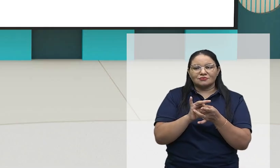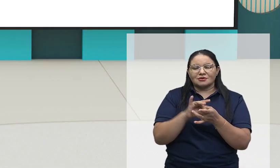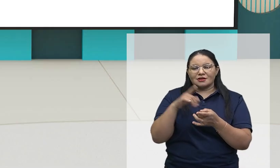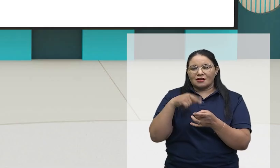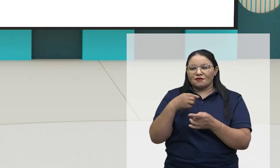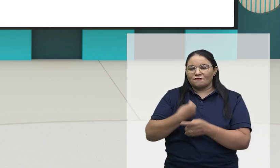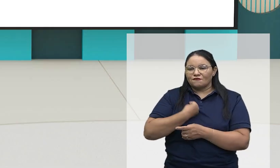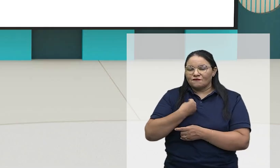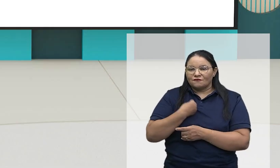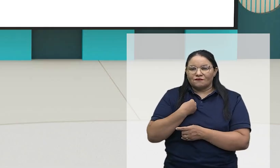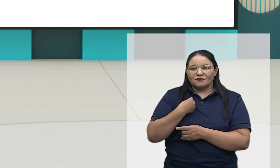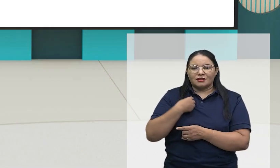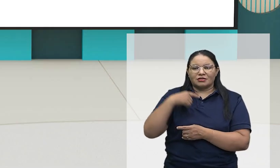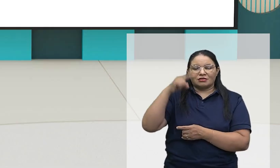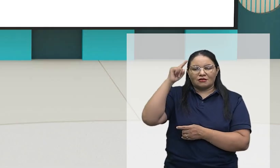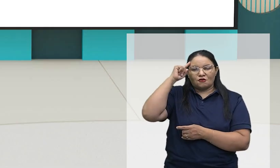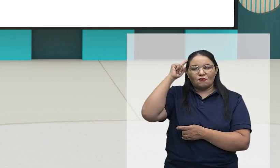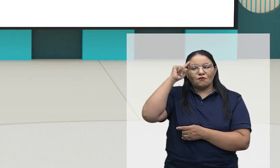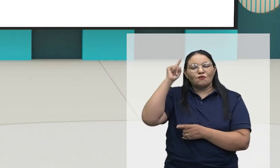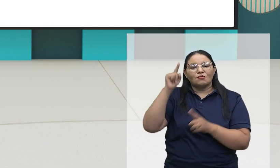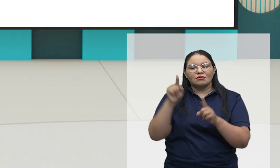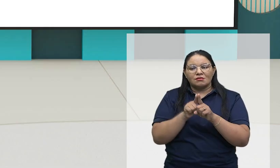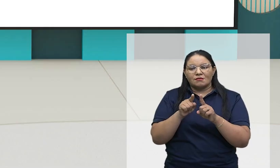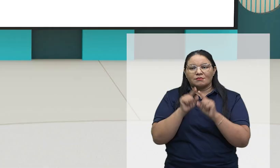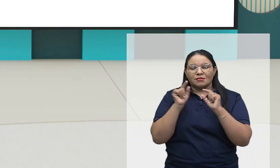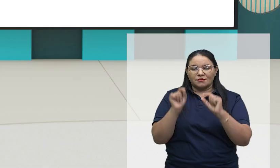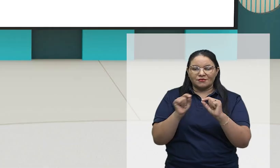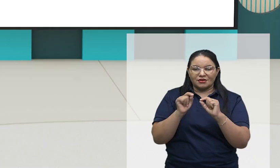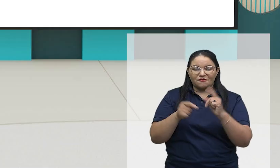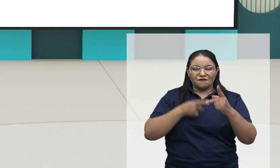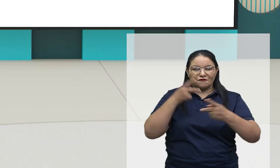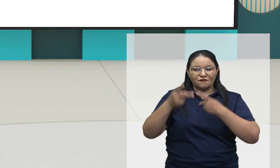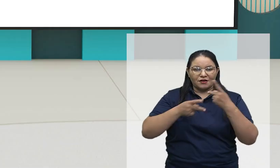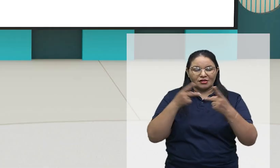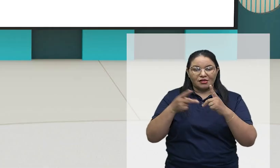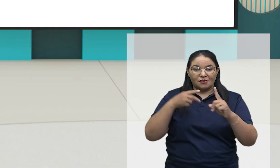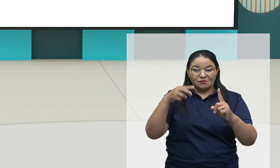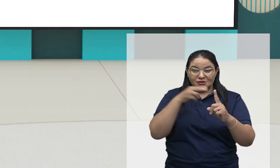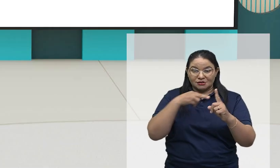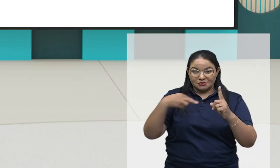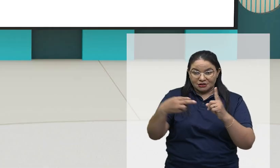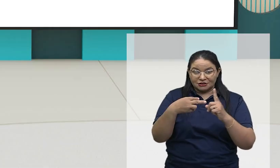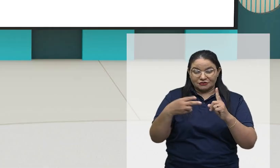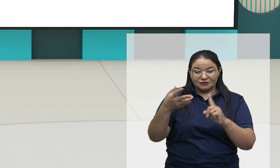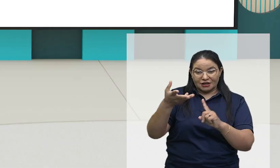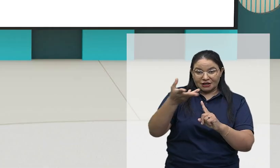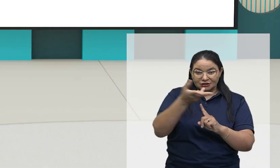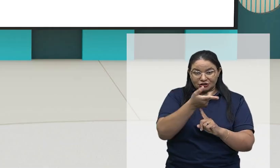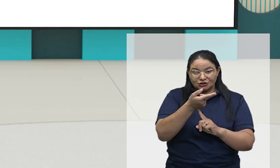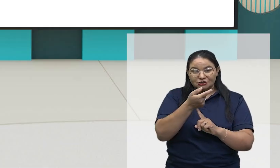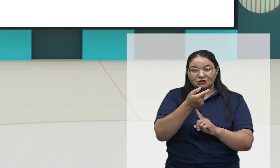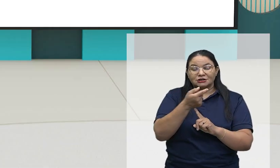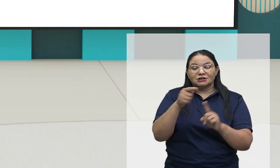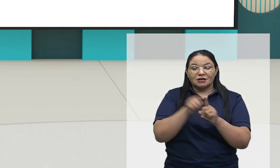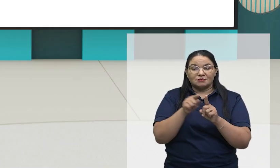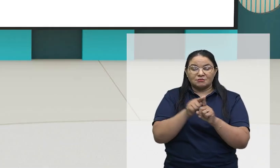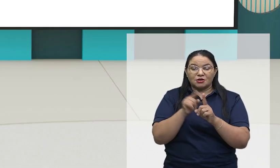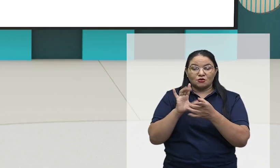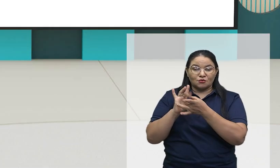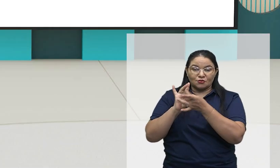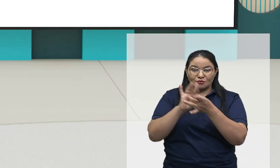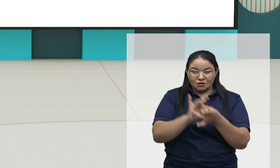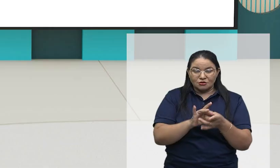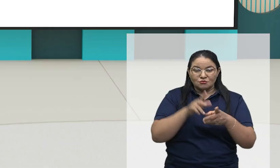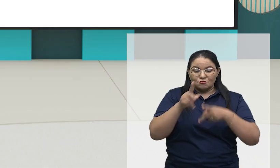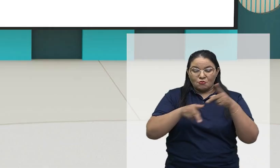a vida. Porque quando falamos desse olhar artístico no nosso contexto amazônico, para os nossos povos